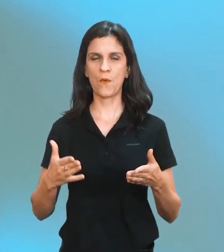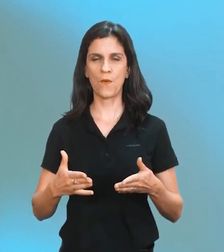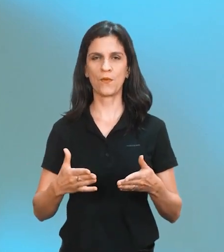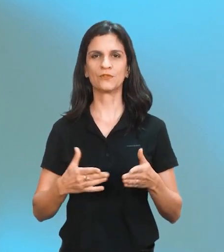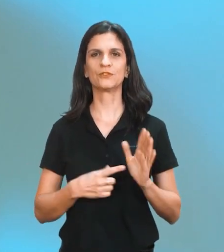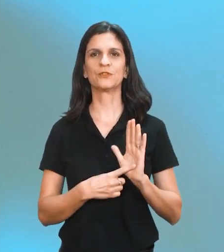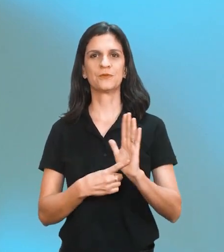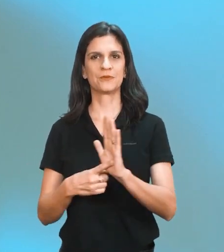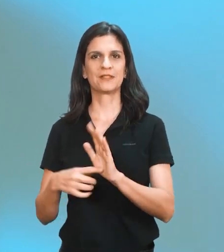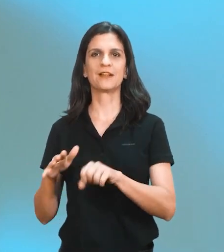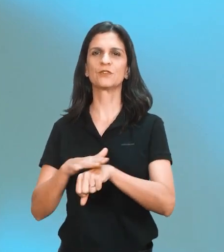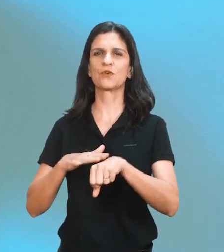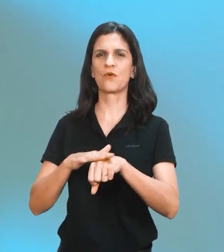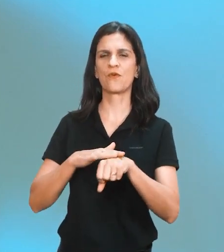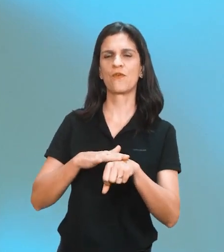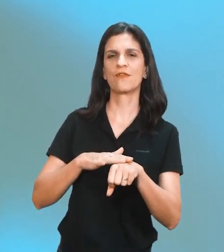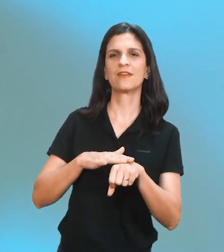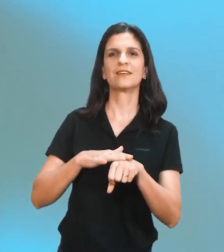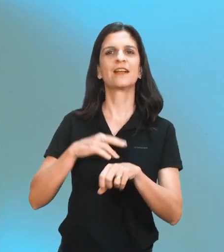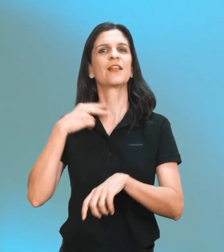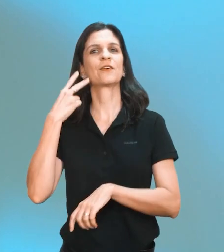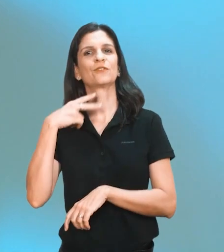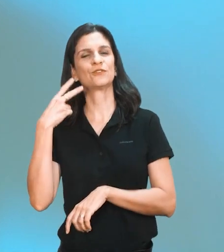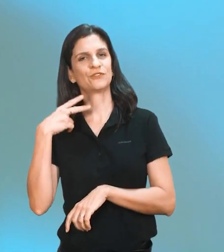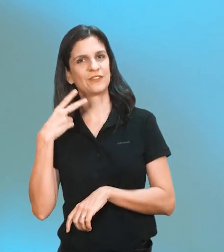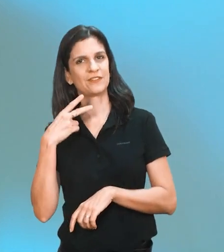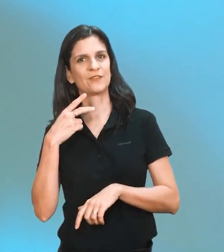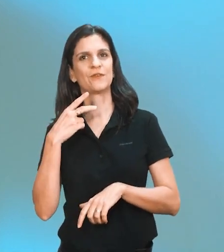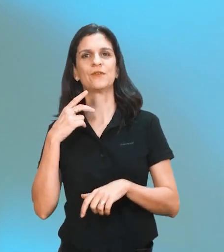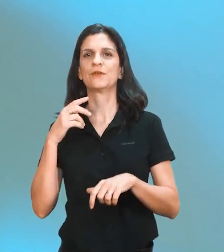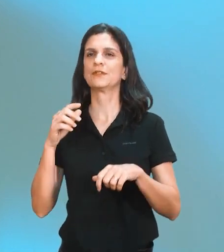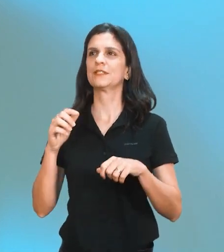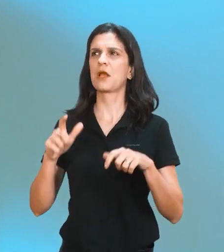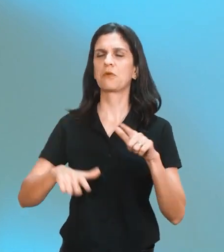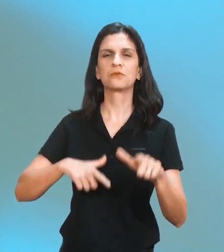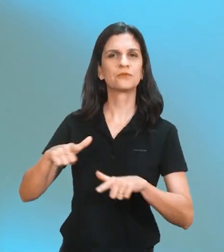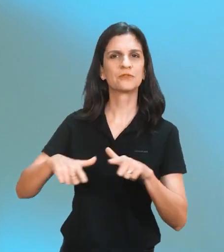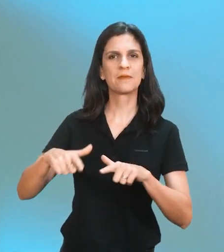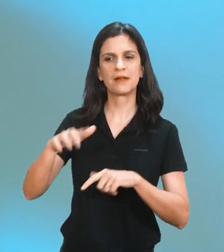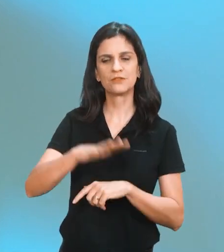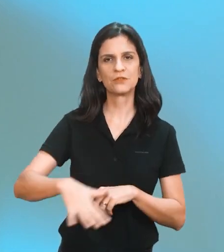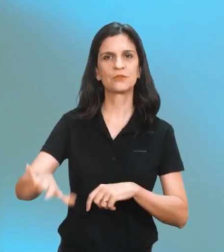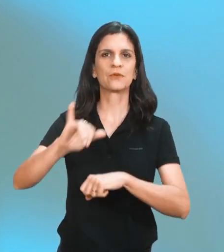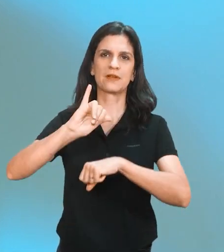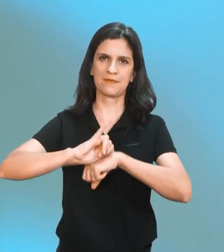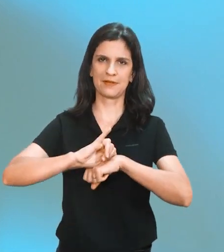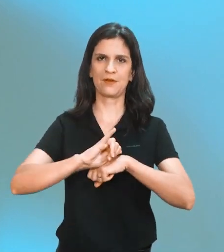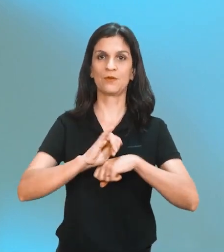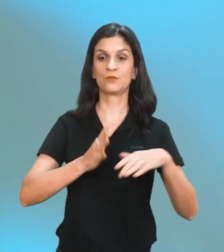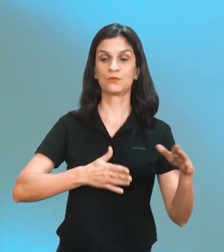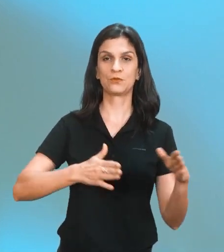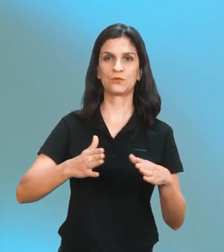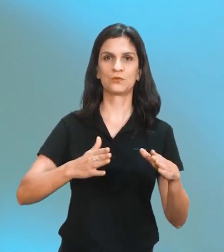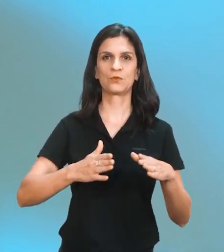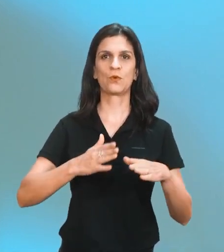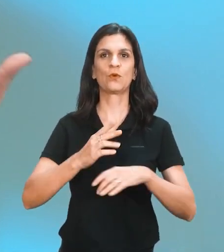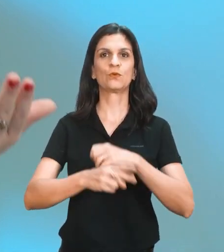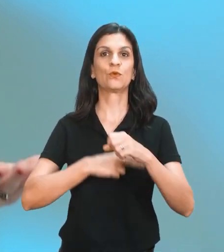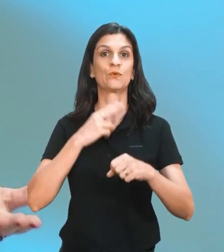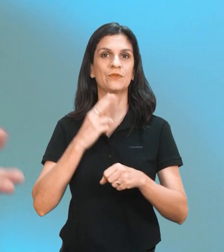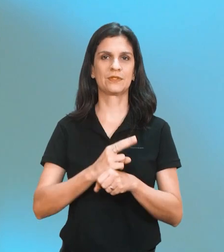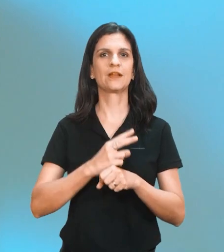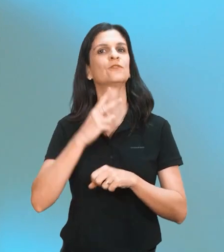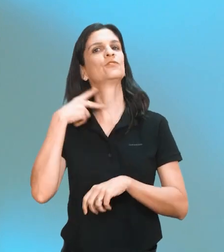edição, vamos conversar com os parlamentares sobre suas atuações na capital nesses 2 anos de mandato e